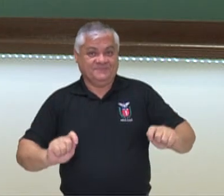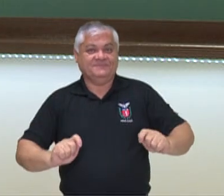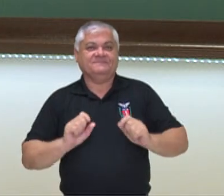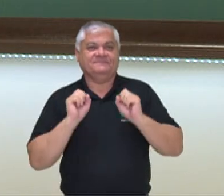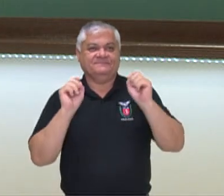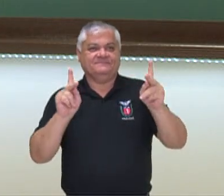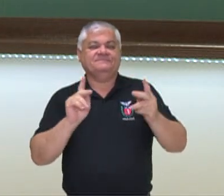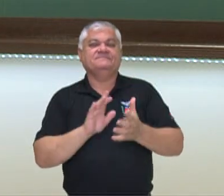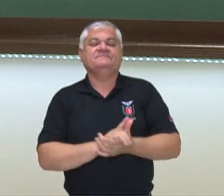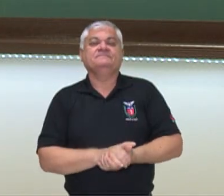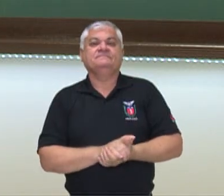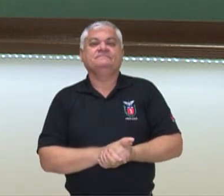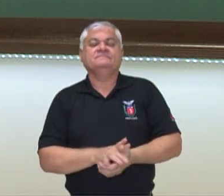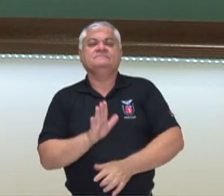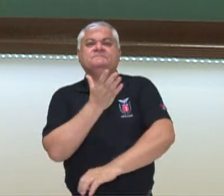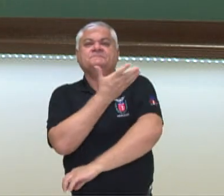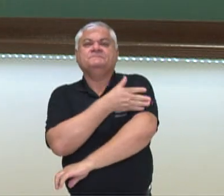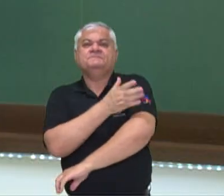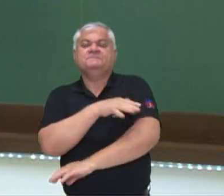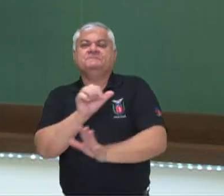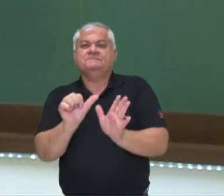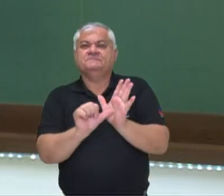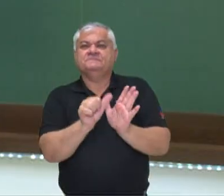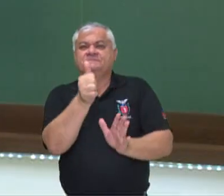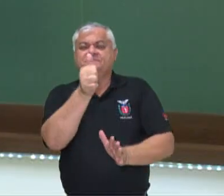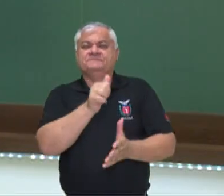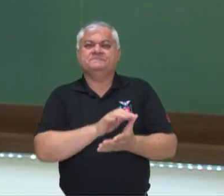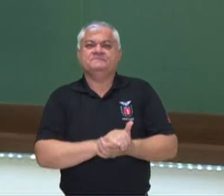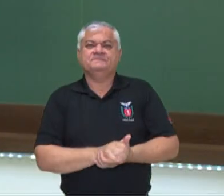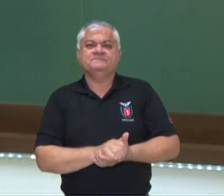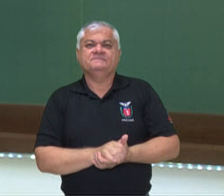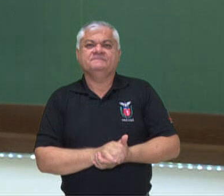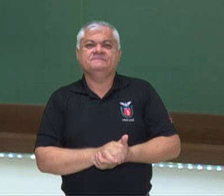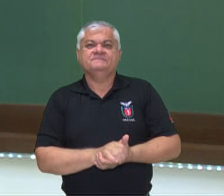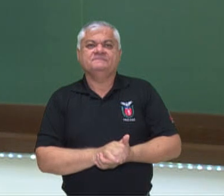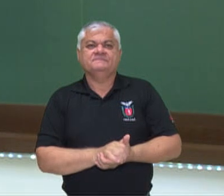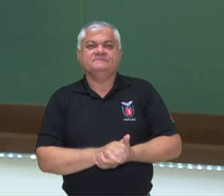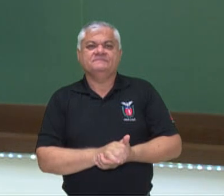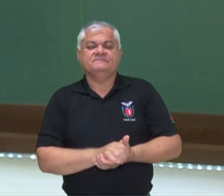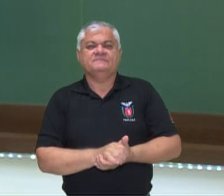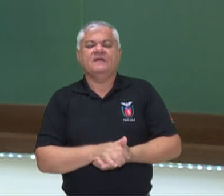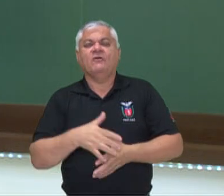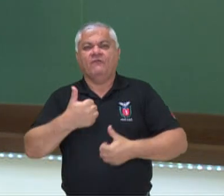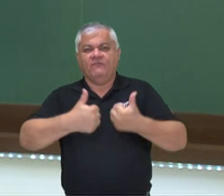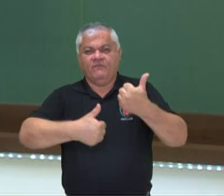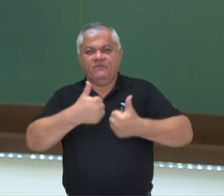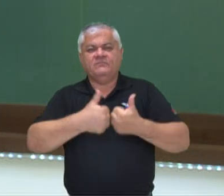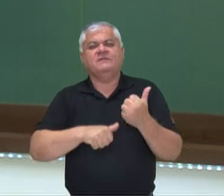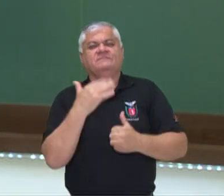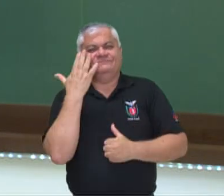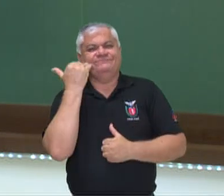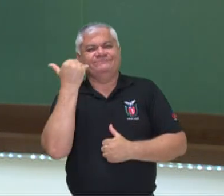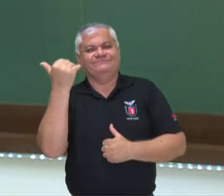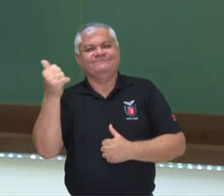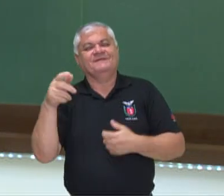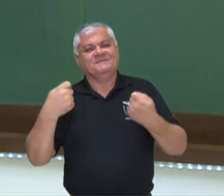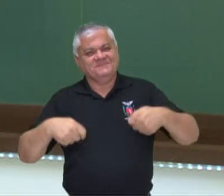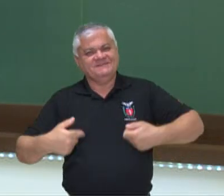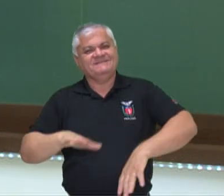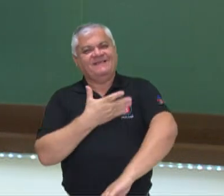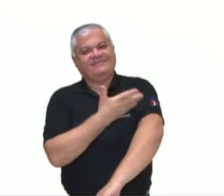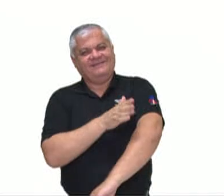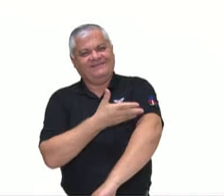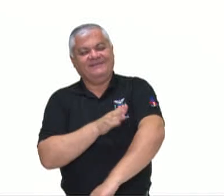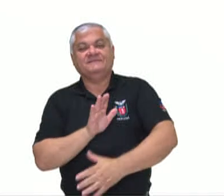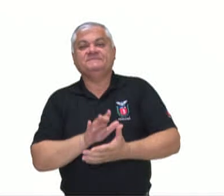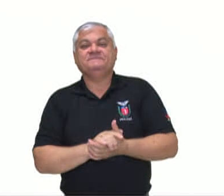ok? Primeiro exercício nosso então, claro que o futebol é tão popular que a gente tinha que ter um exercício falando dele.